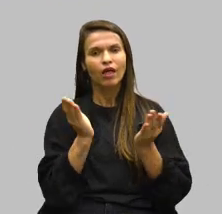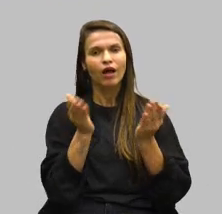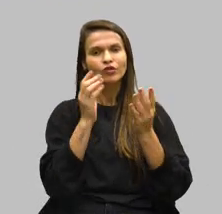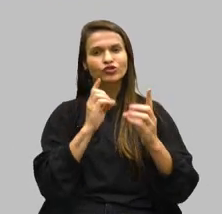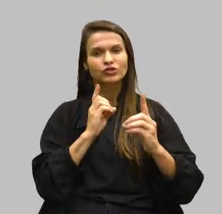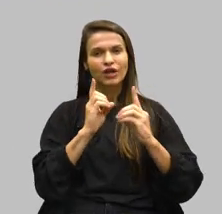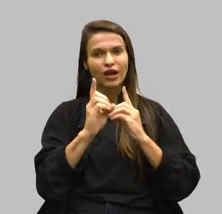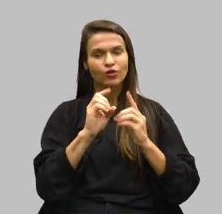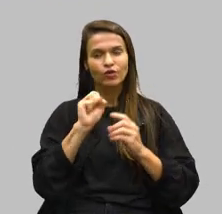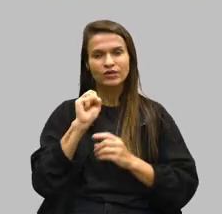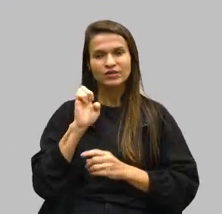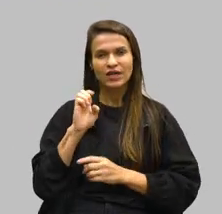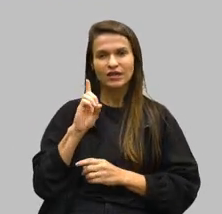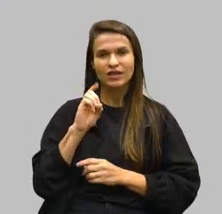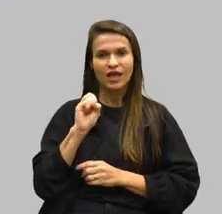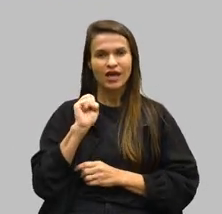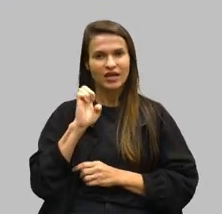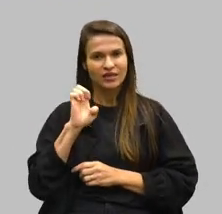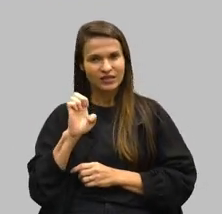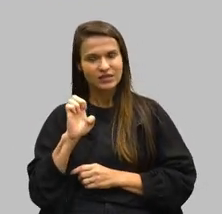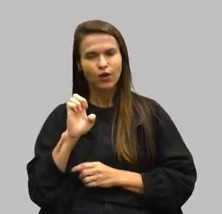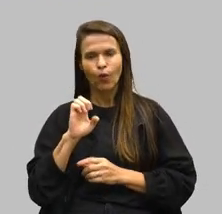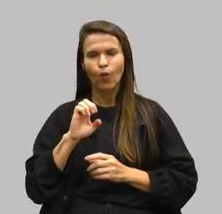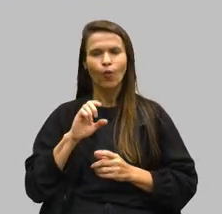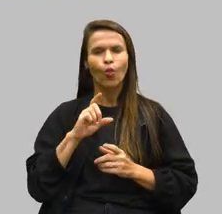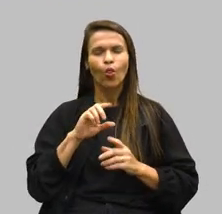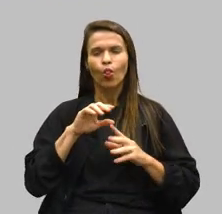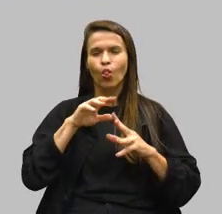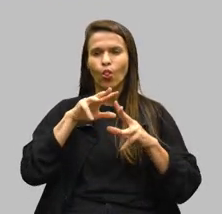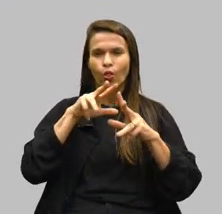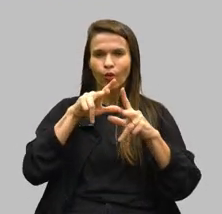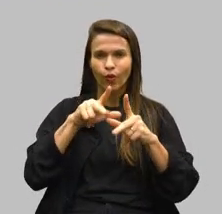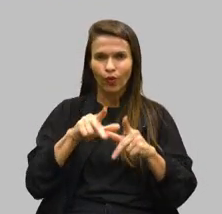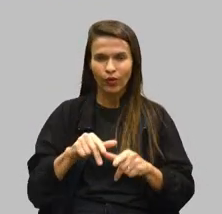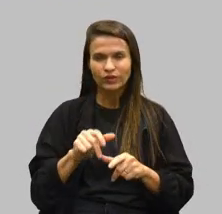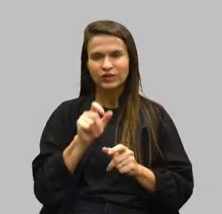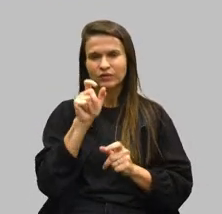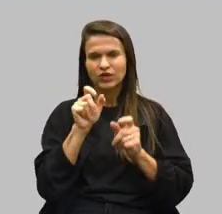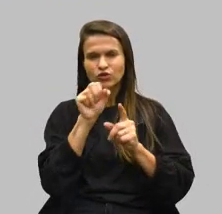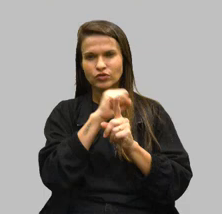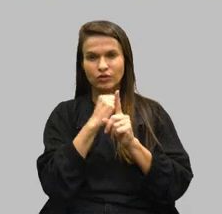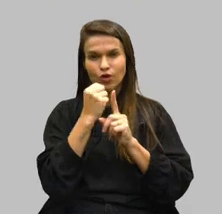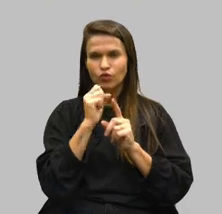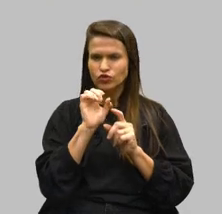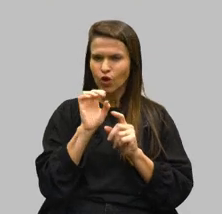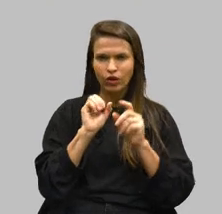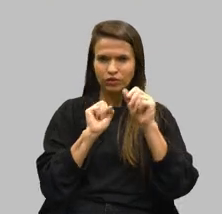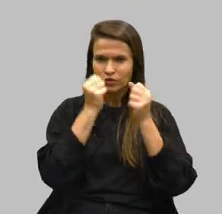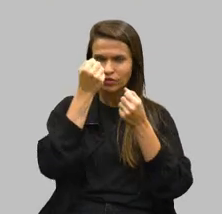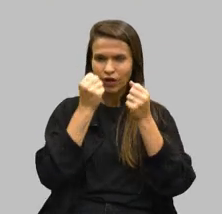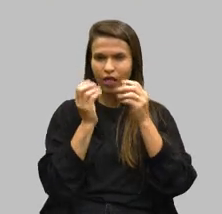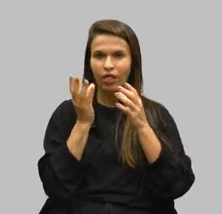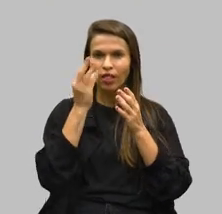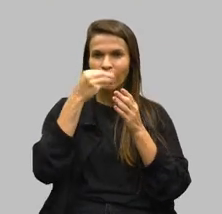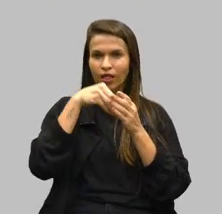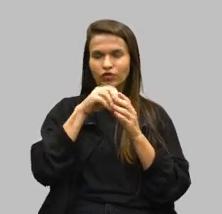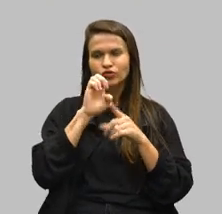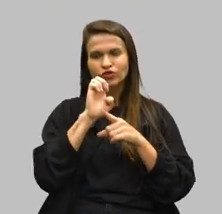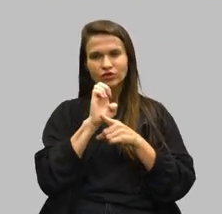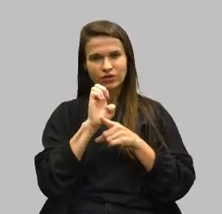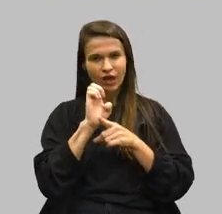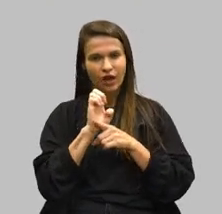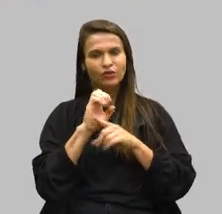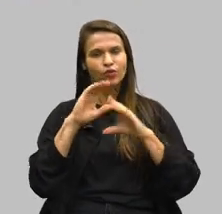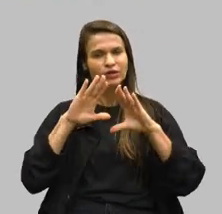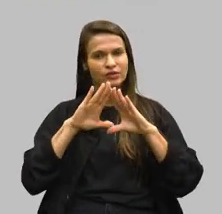com des com os demais atores sociais não somente indústria mas também dentro do próprio Estado com a Assembleia